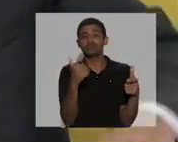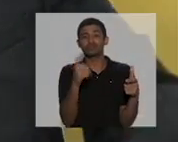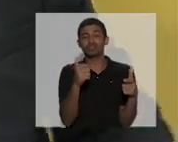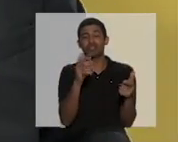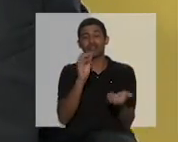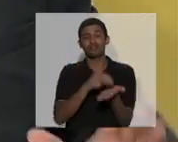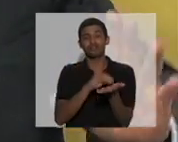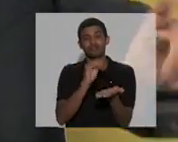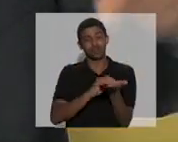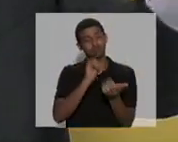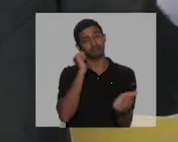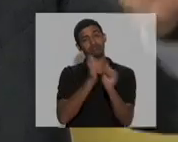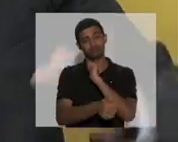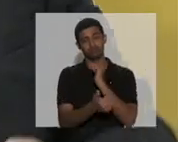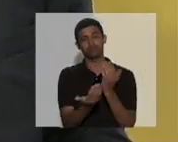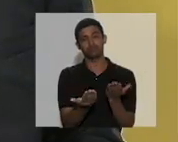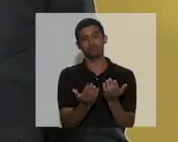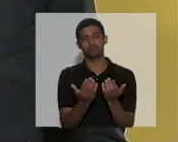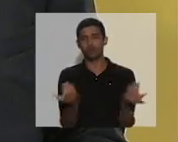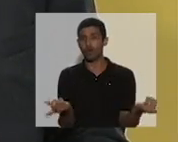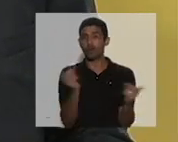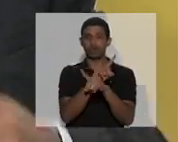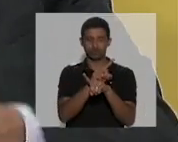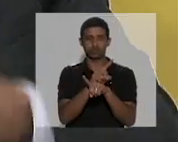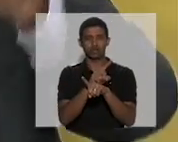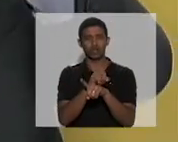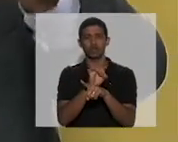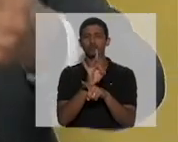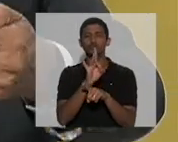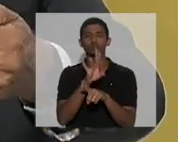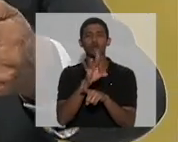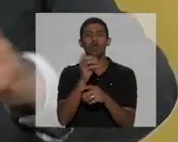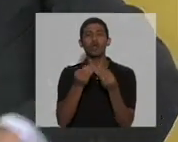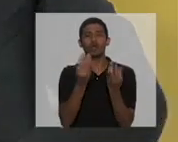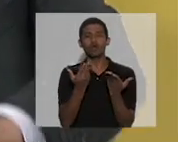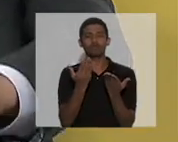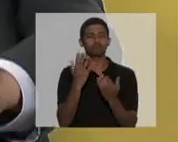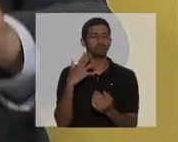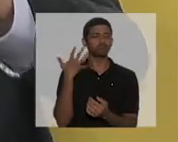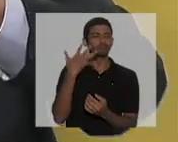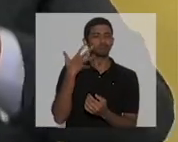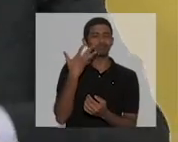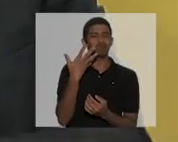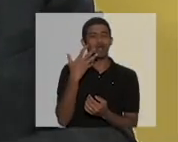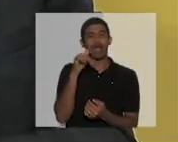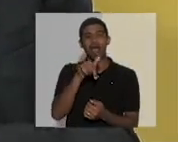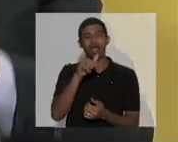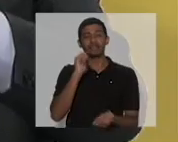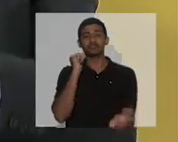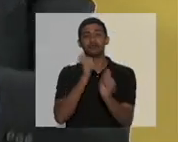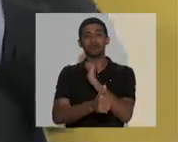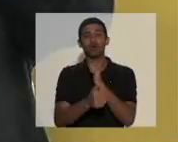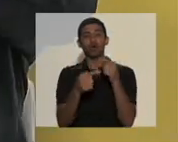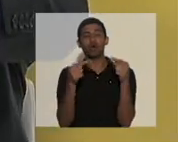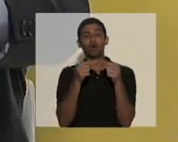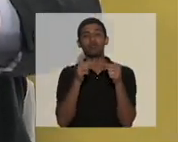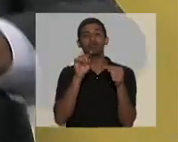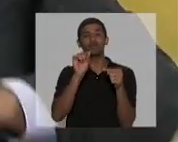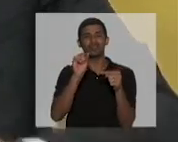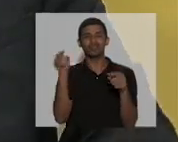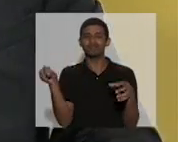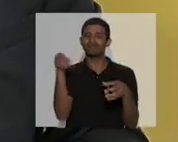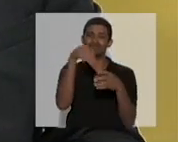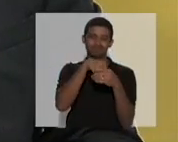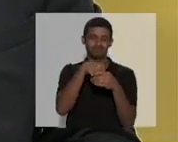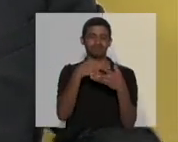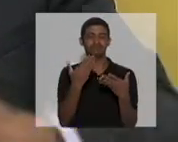da prática esportiva. Ao contrário, fazem discursos como sendo o esporte agora fator de